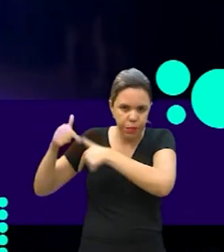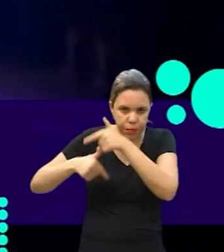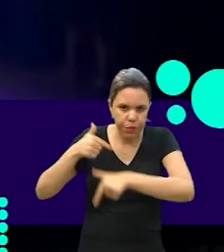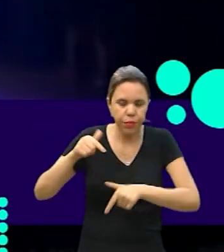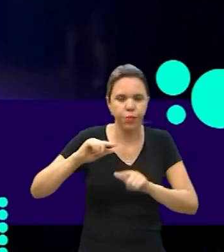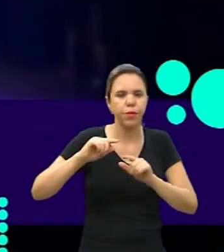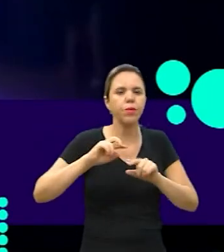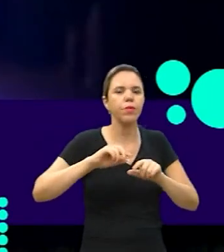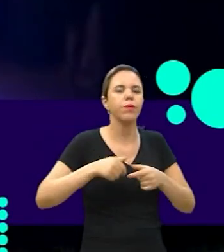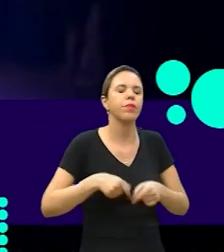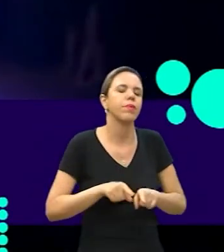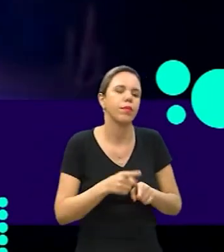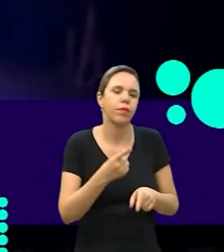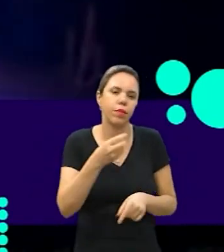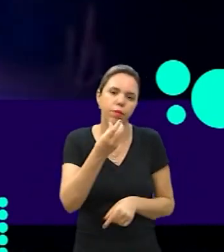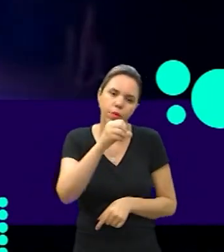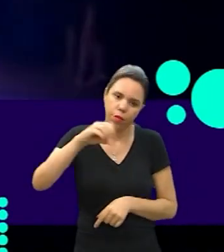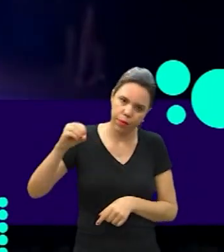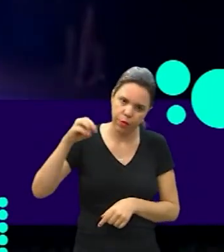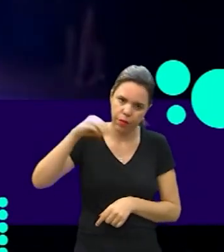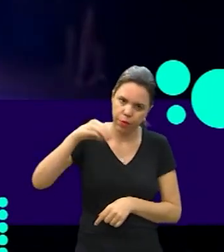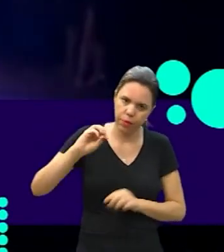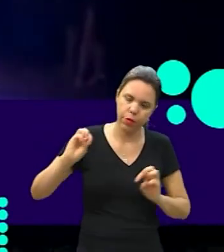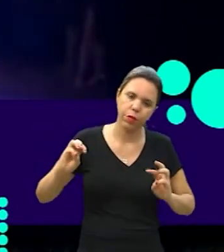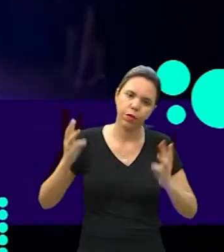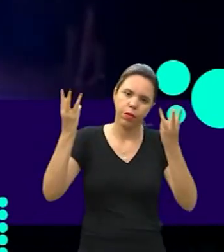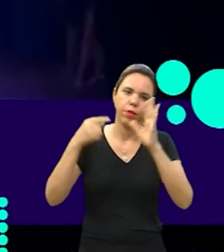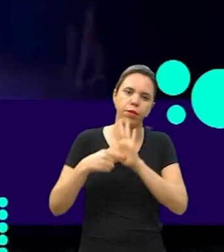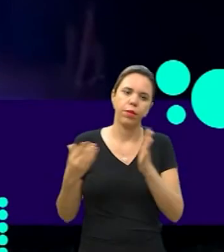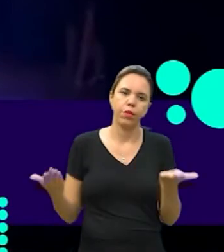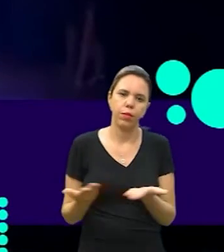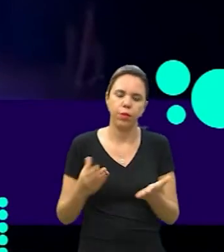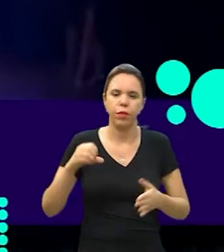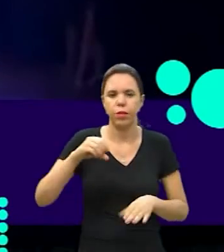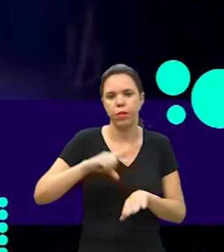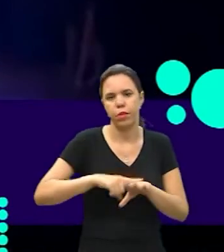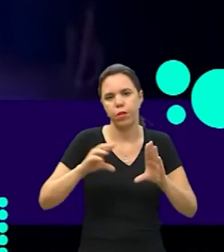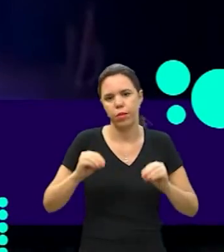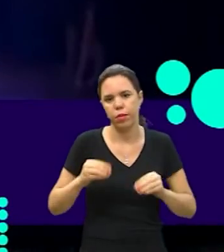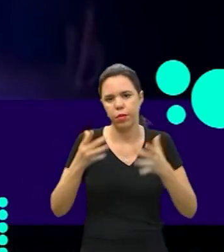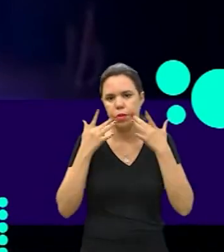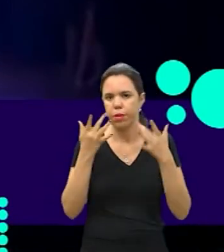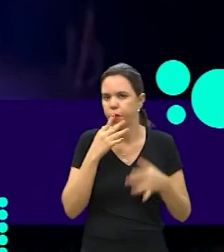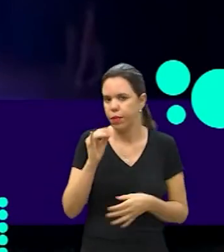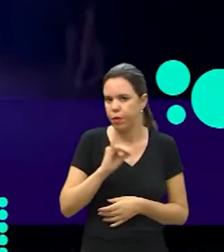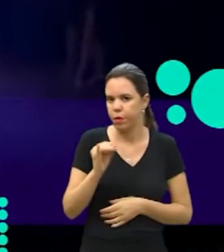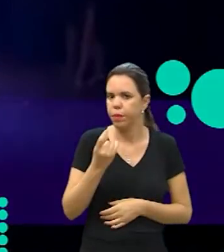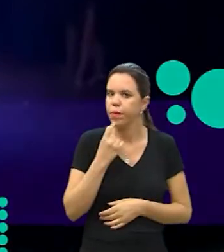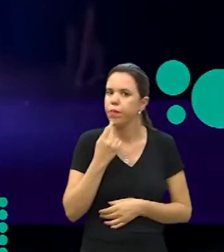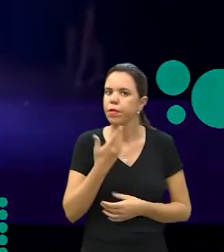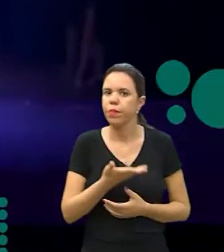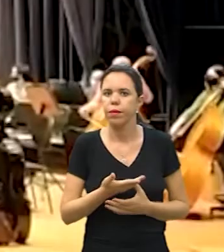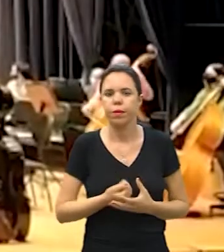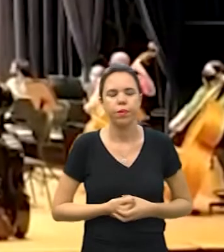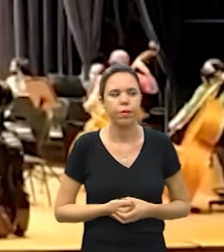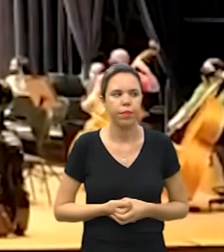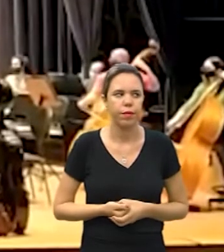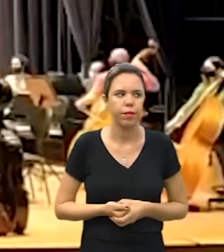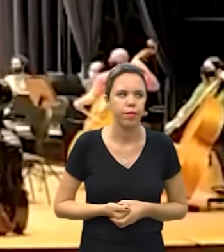ritmo tradicional durante 90 minutos de show. Vai ser hoje, às 9 da noite, no Teatro Iguatemi, Campinas.